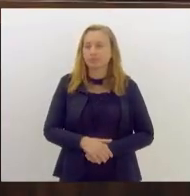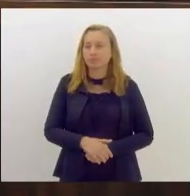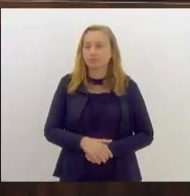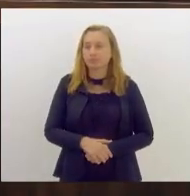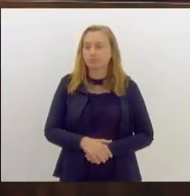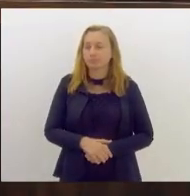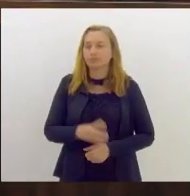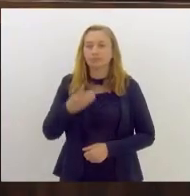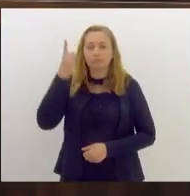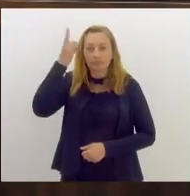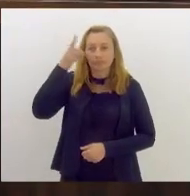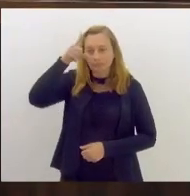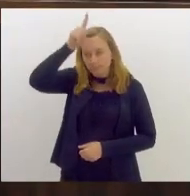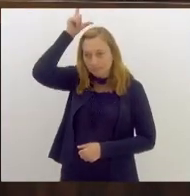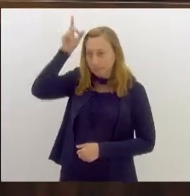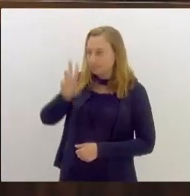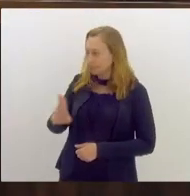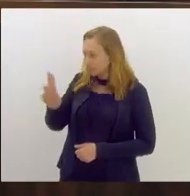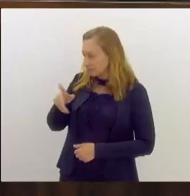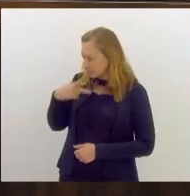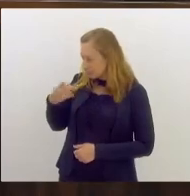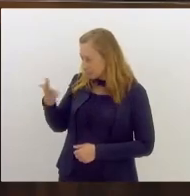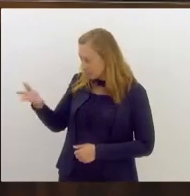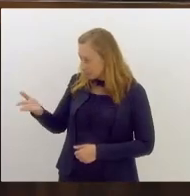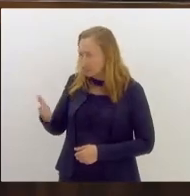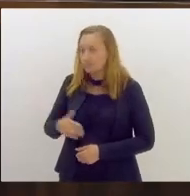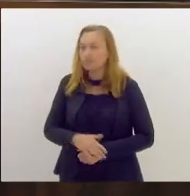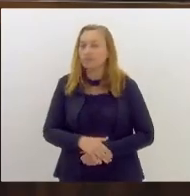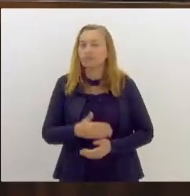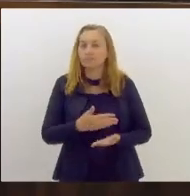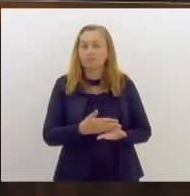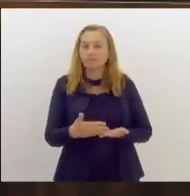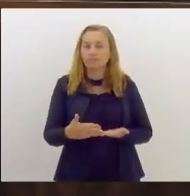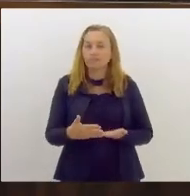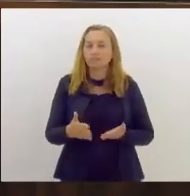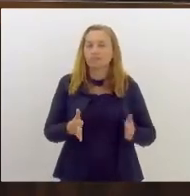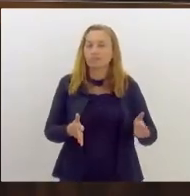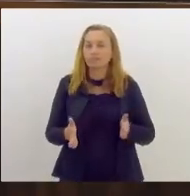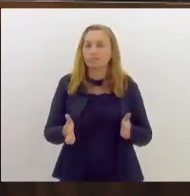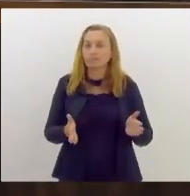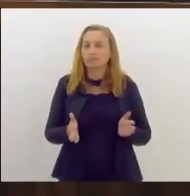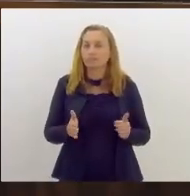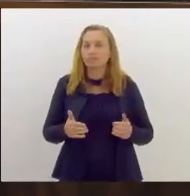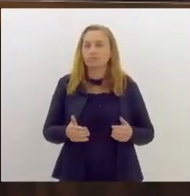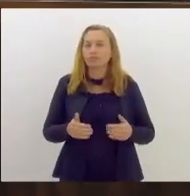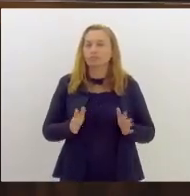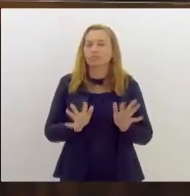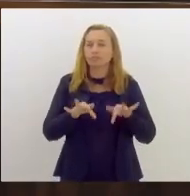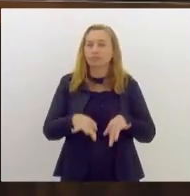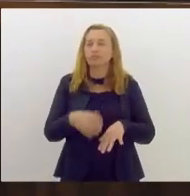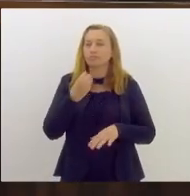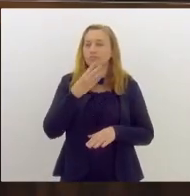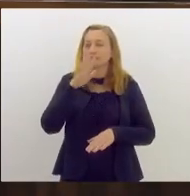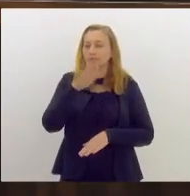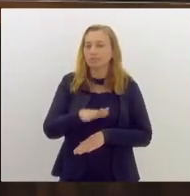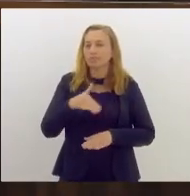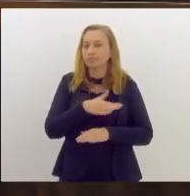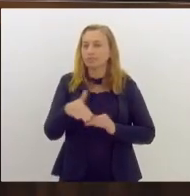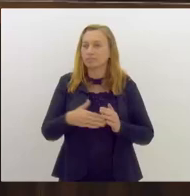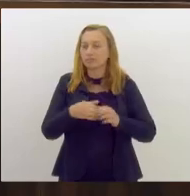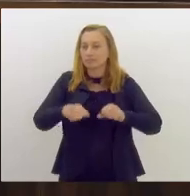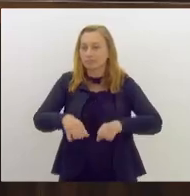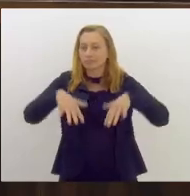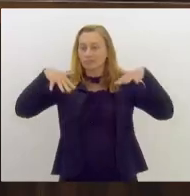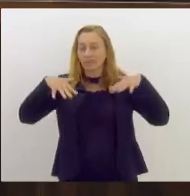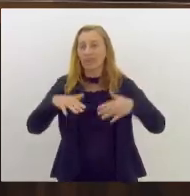Deputado Luiz Paulo vai fazer o uso da palavra iniciados expediente Inicial Boa tarde a todas e todos que se encontram na